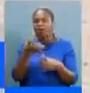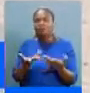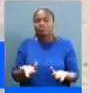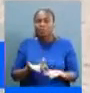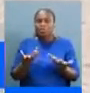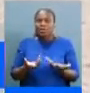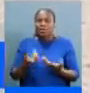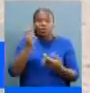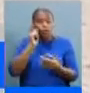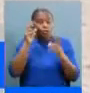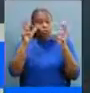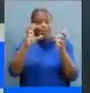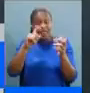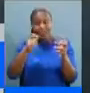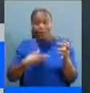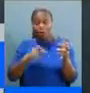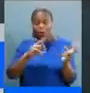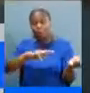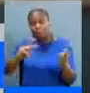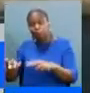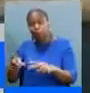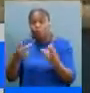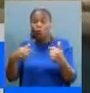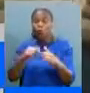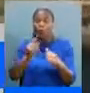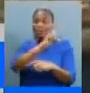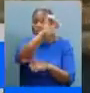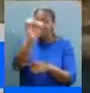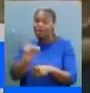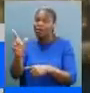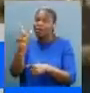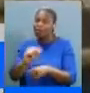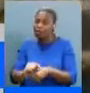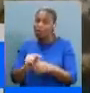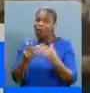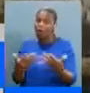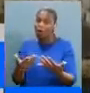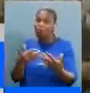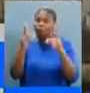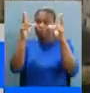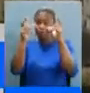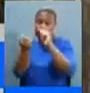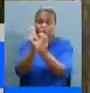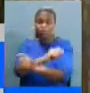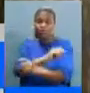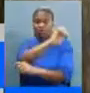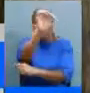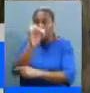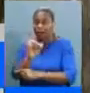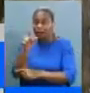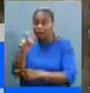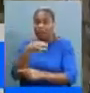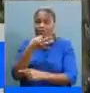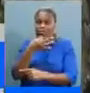CDAO, mas com a deslocalização do encontro para o Senegal, mudou-se também a ordem do dia. Em Dakar,